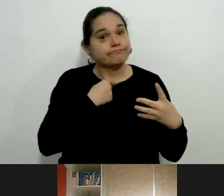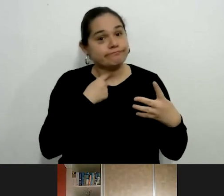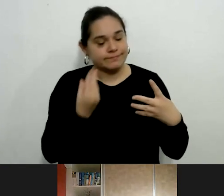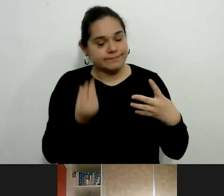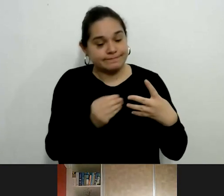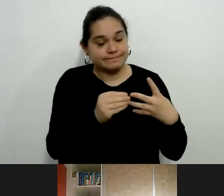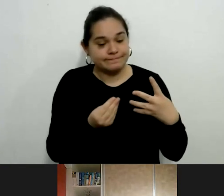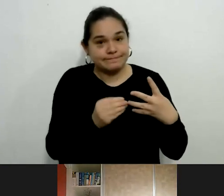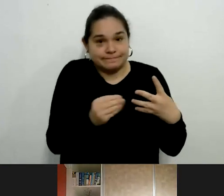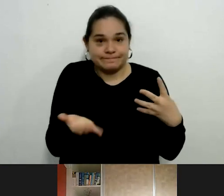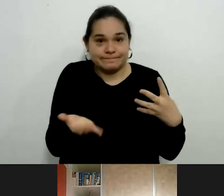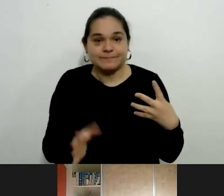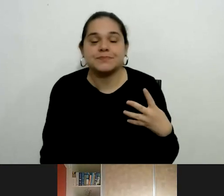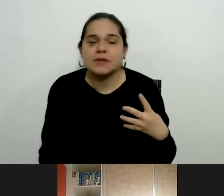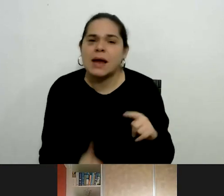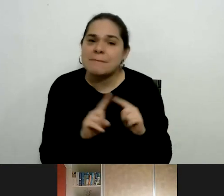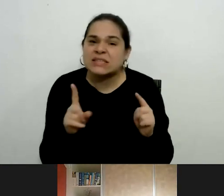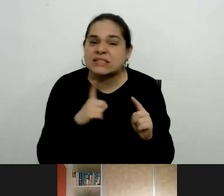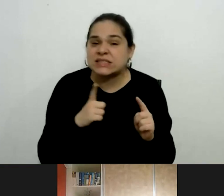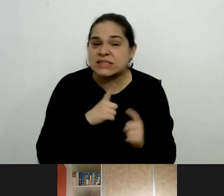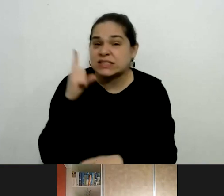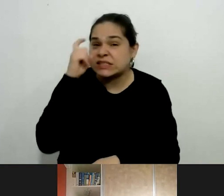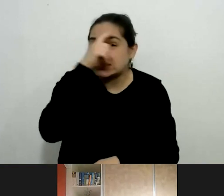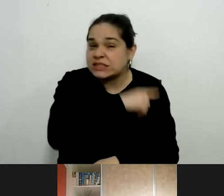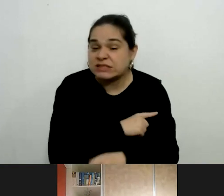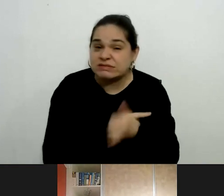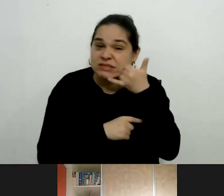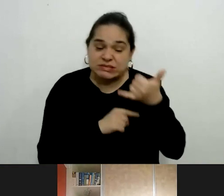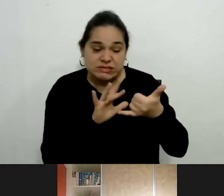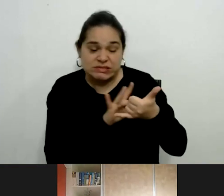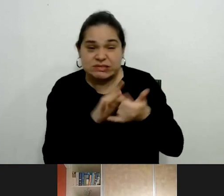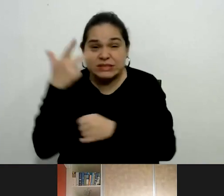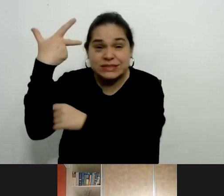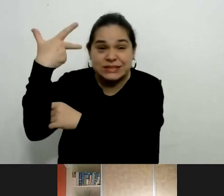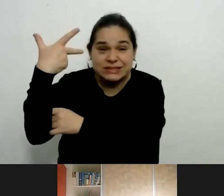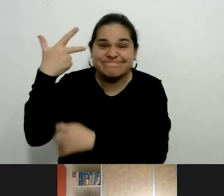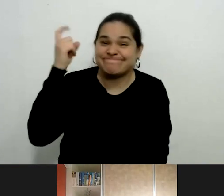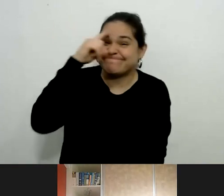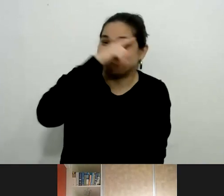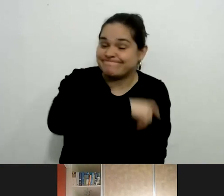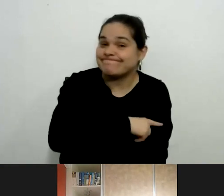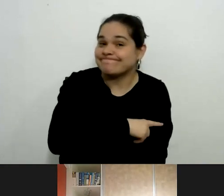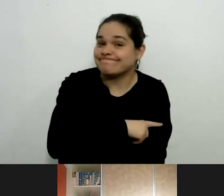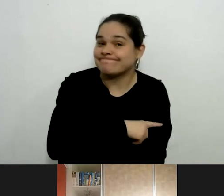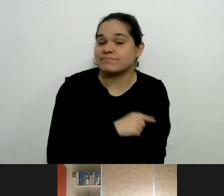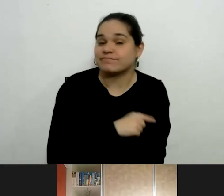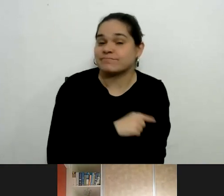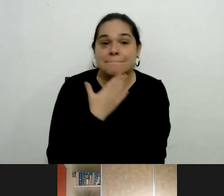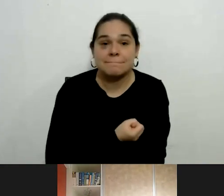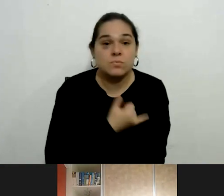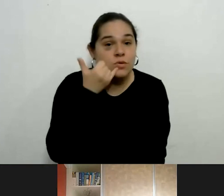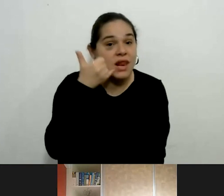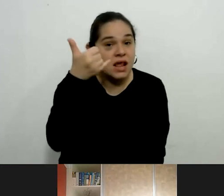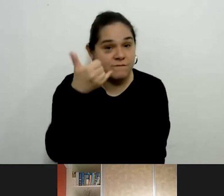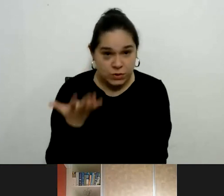pai e minha mãe, só que eles têm essa dificuldade na questão de videochamada, eu vi que ali pede os números de telefone no caso